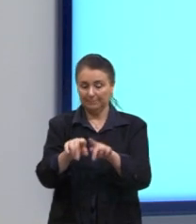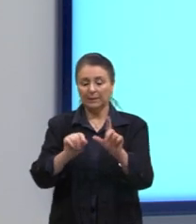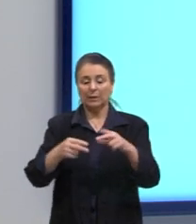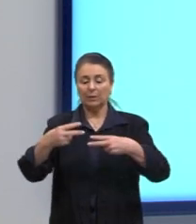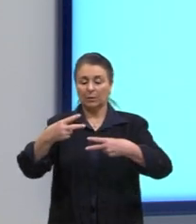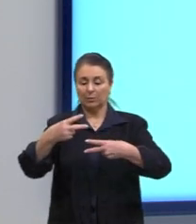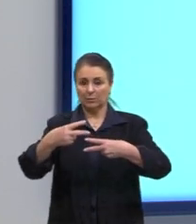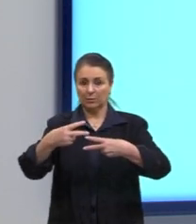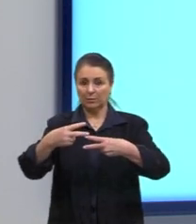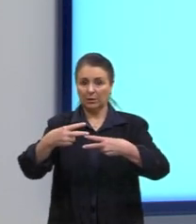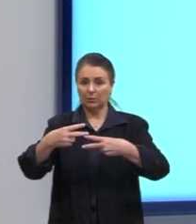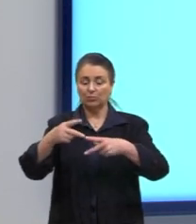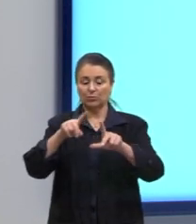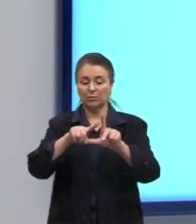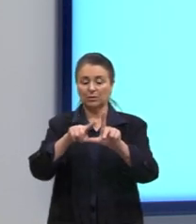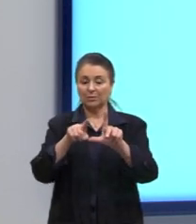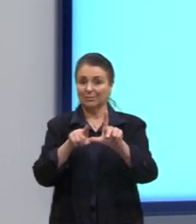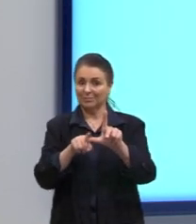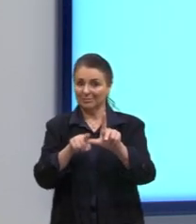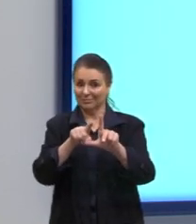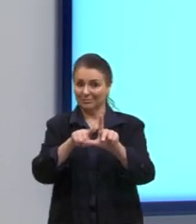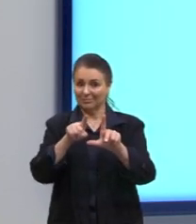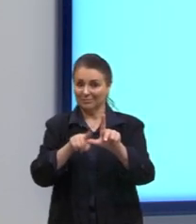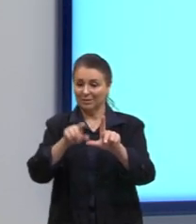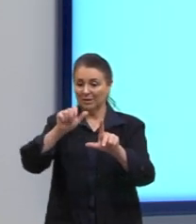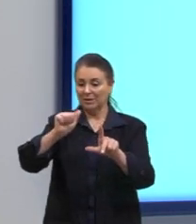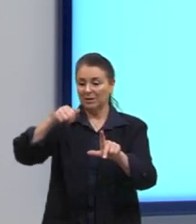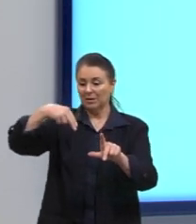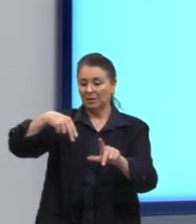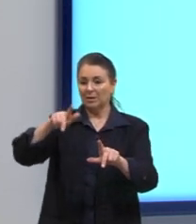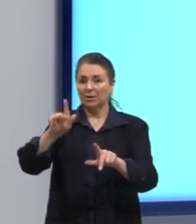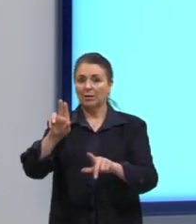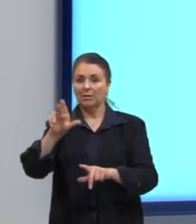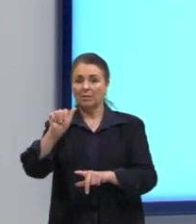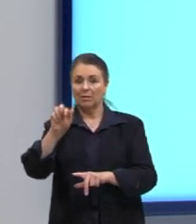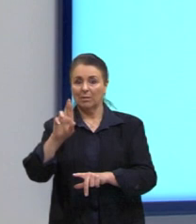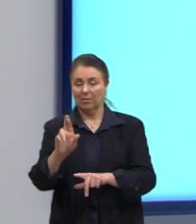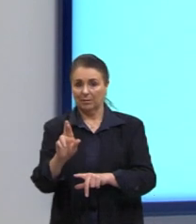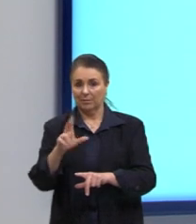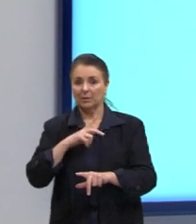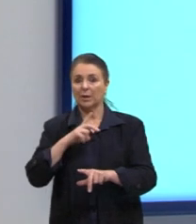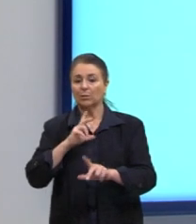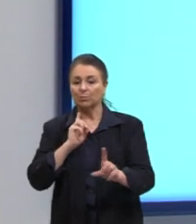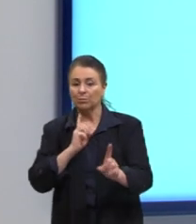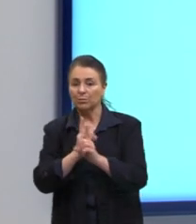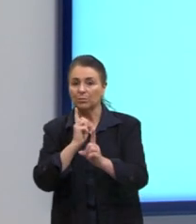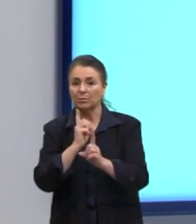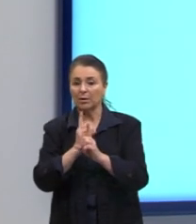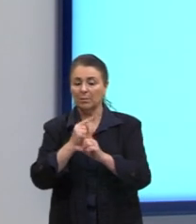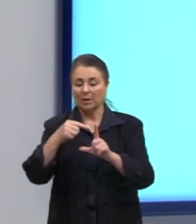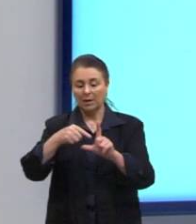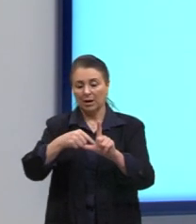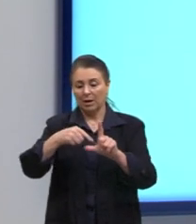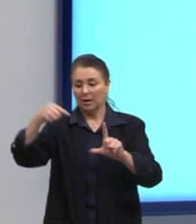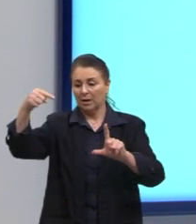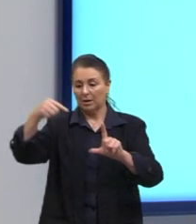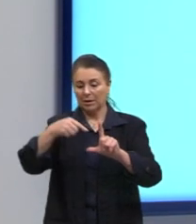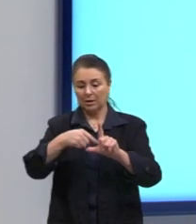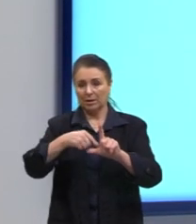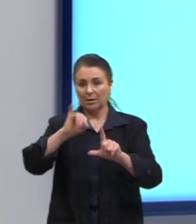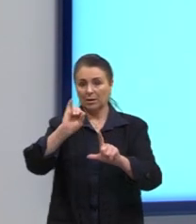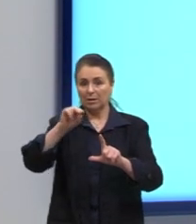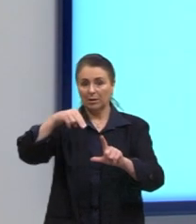coeficiente angular determina justamente essa inclinação ficando então relacionado com o ângulo